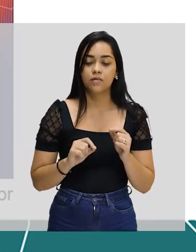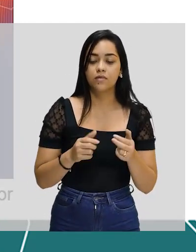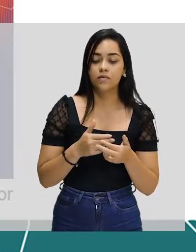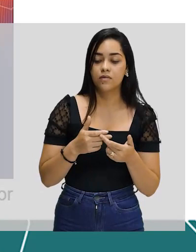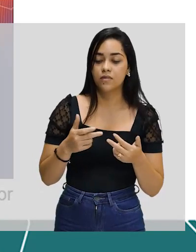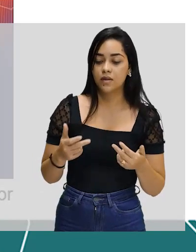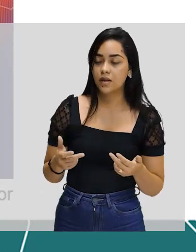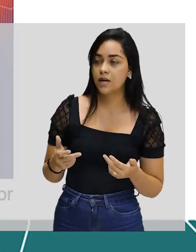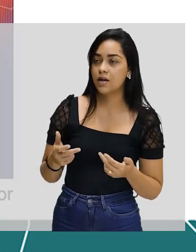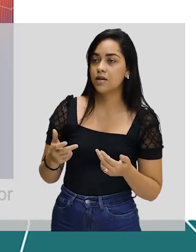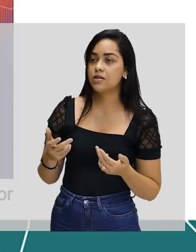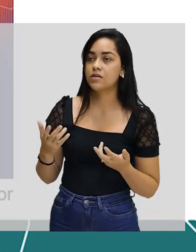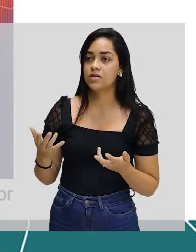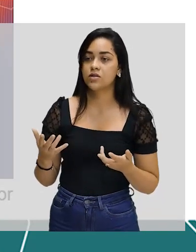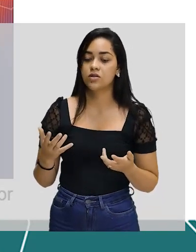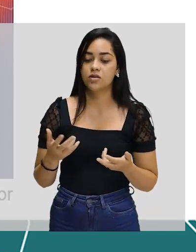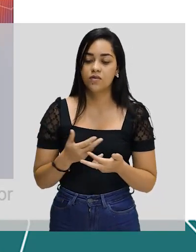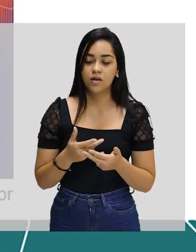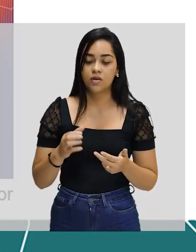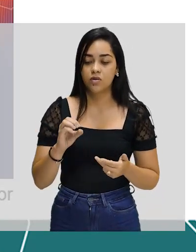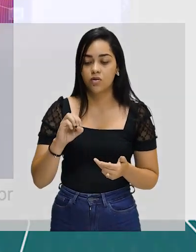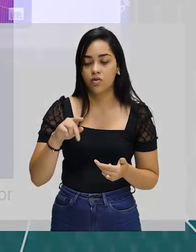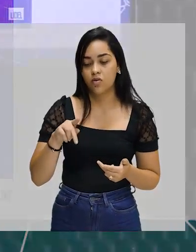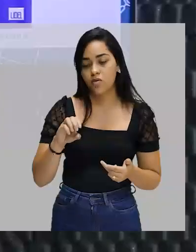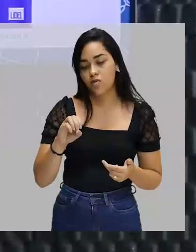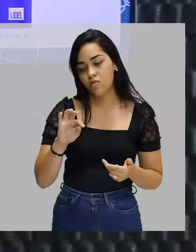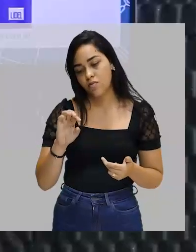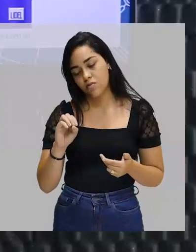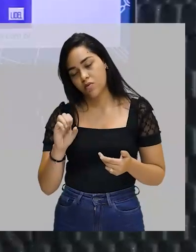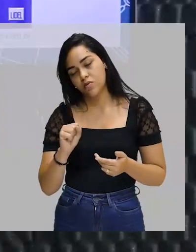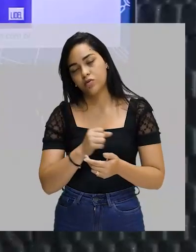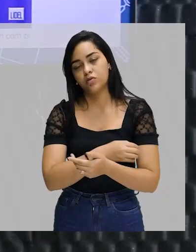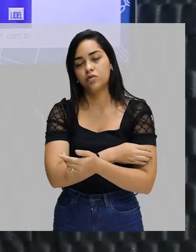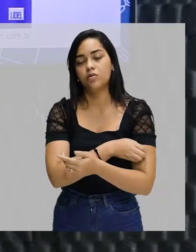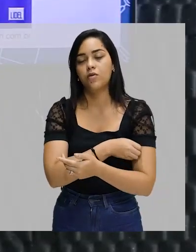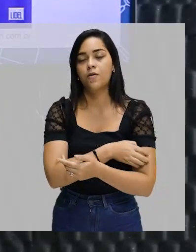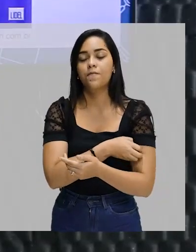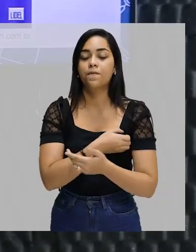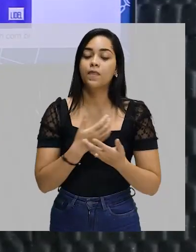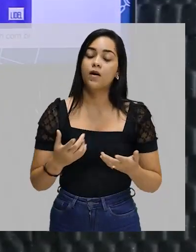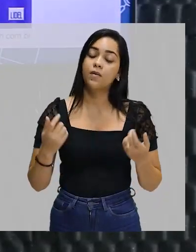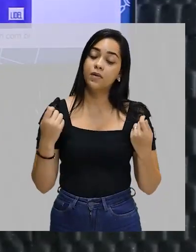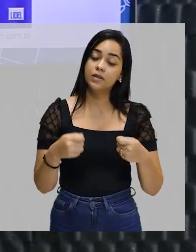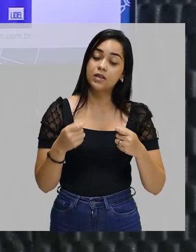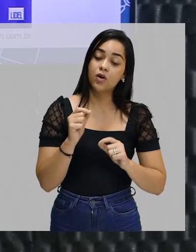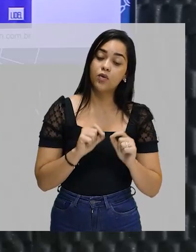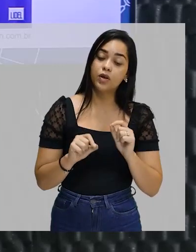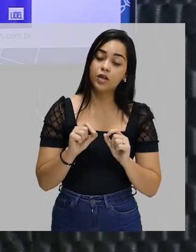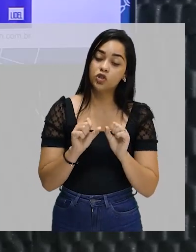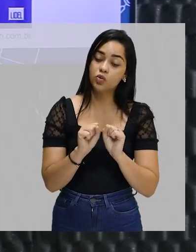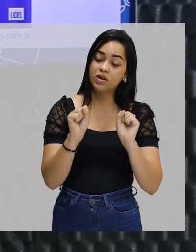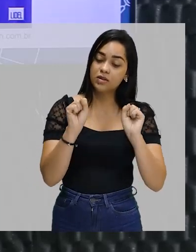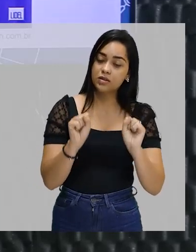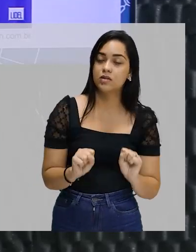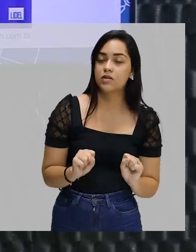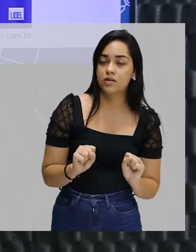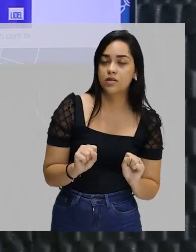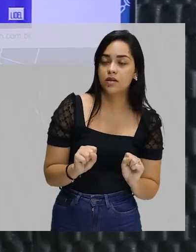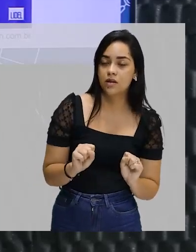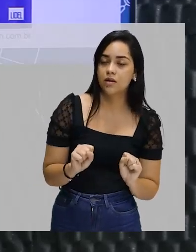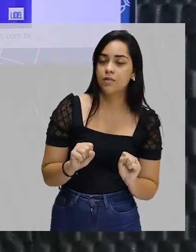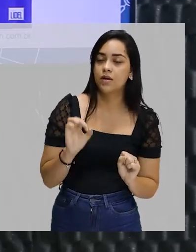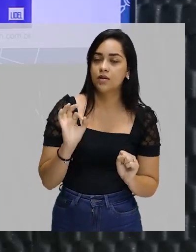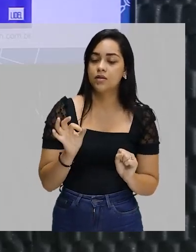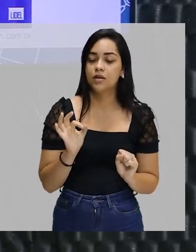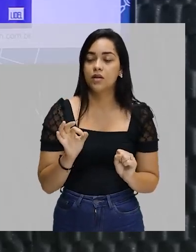ou então milhões de compostos orgânicos. Então, havia a necessidade de uma sistemização, tá